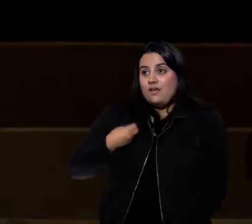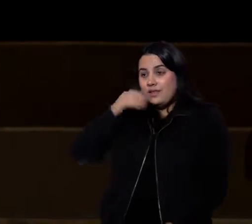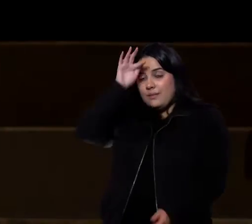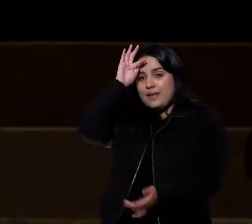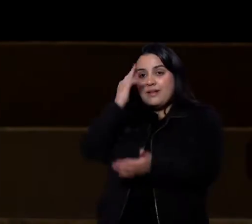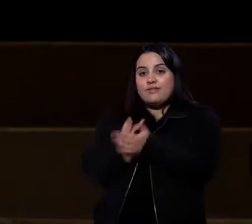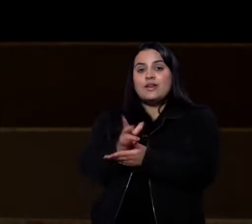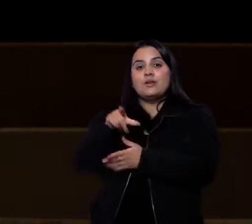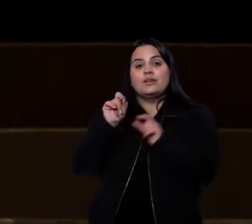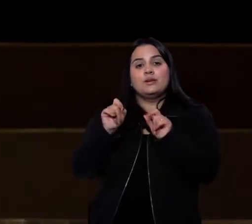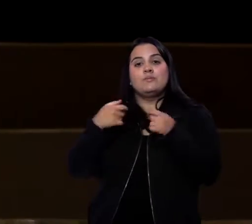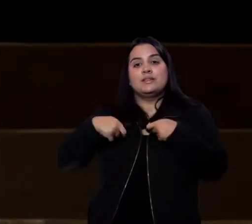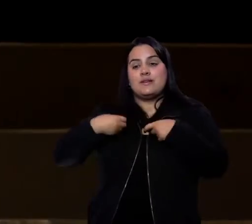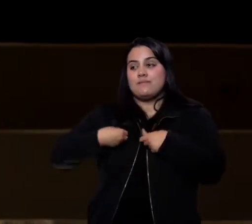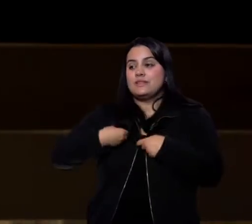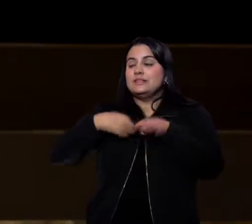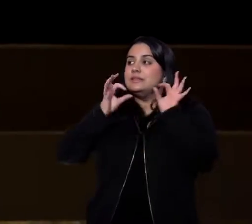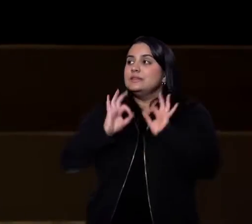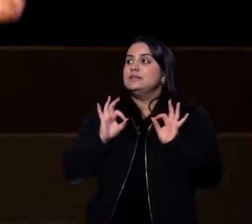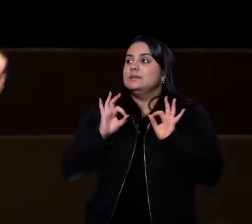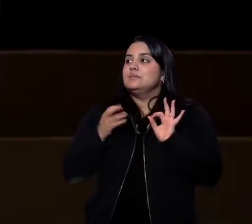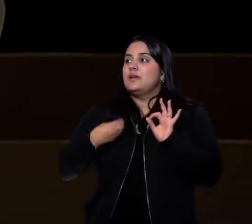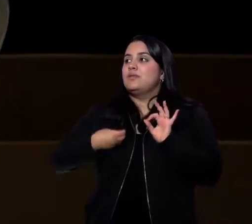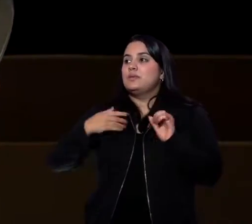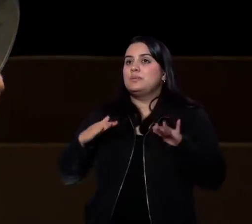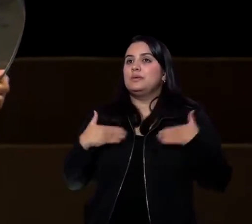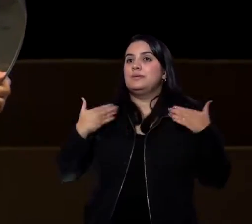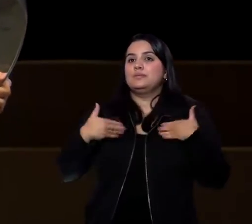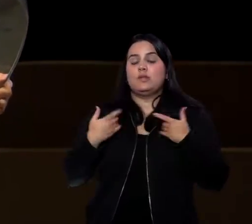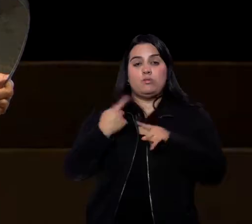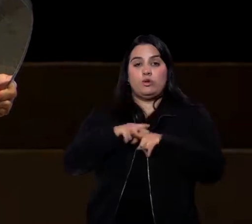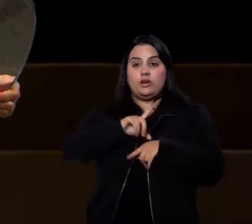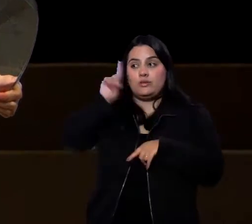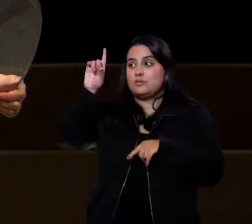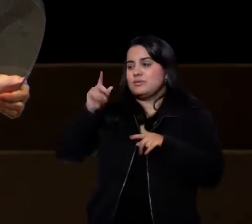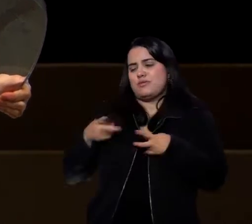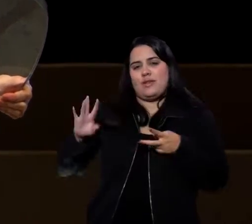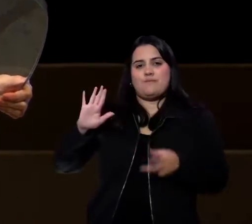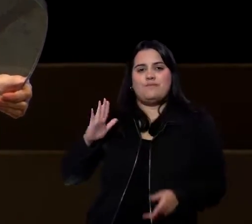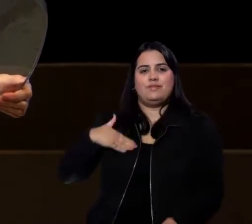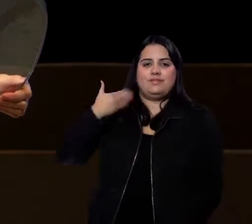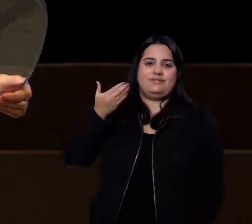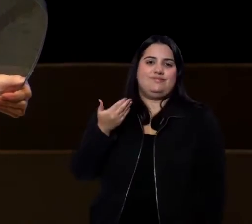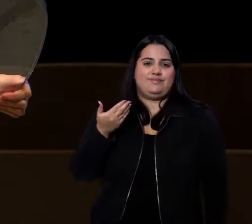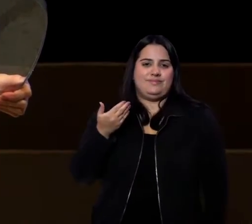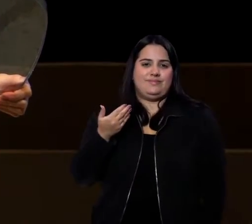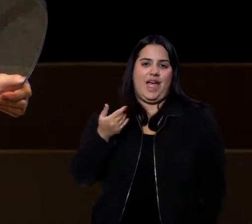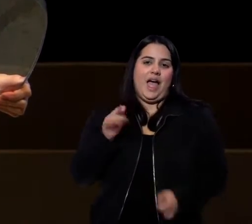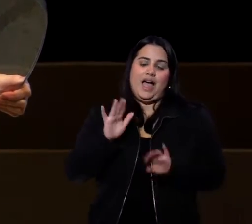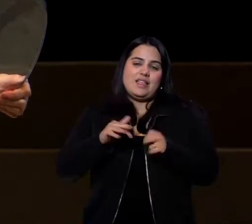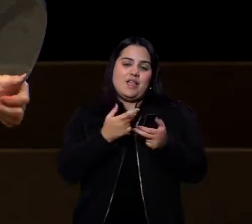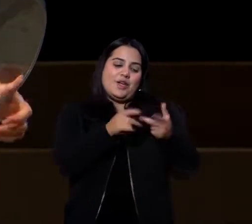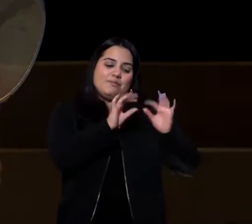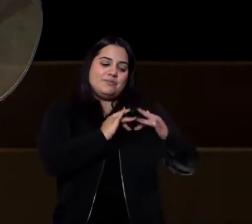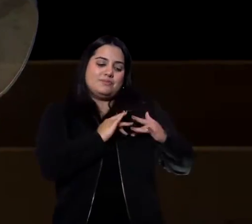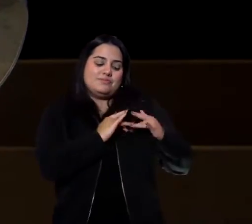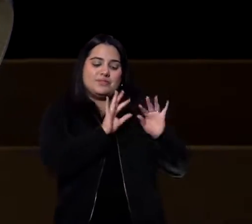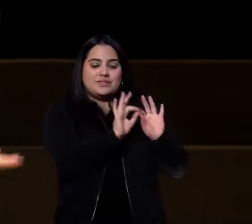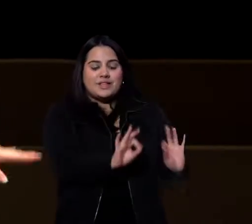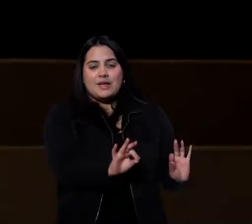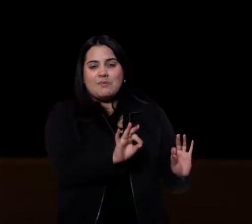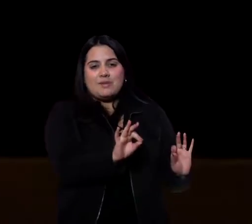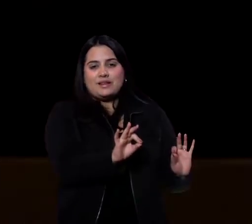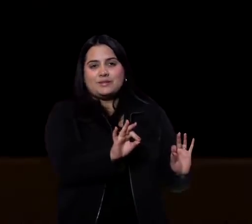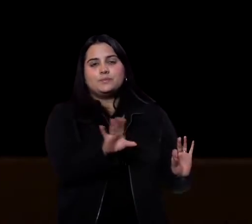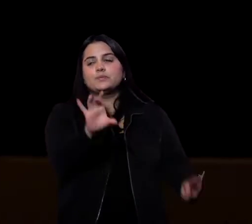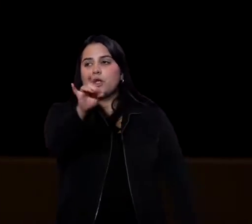os dias. Porque, cara, Deus sempre nos surpreende, mesmo que seja, nas pequenas coisas, assim. Só